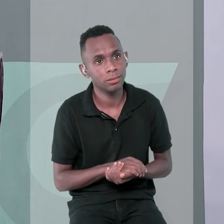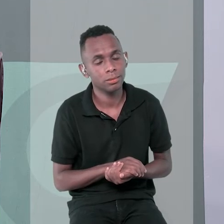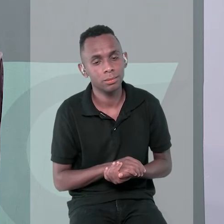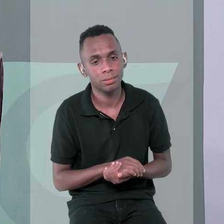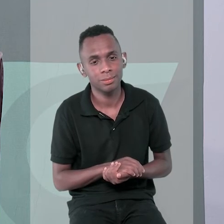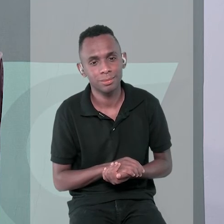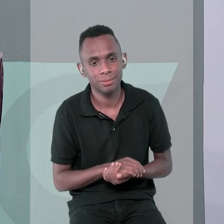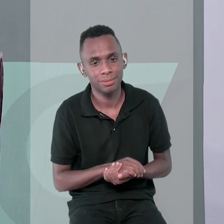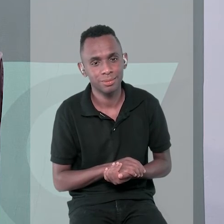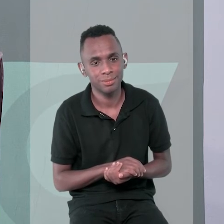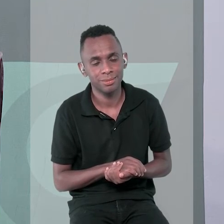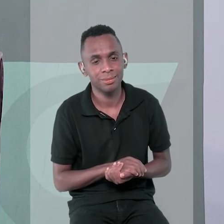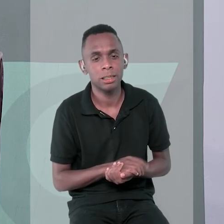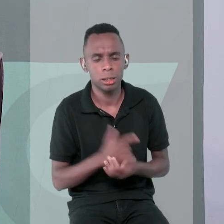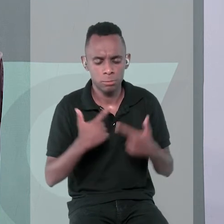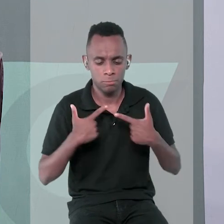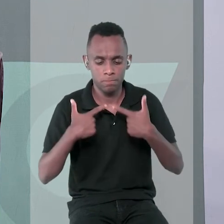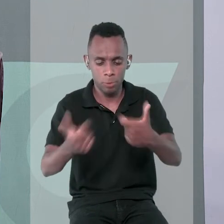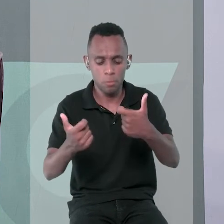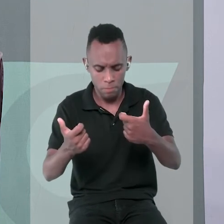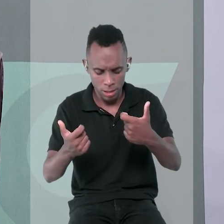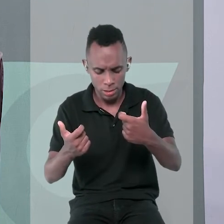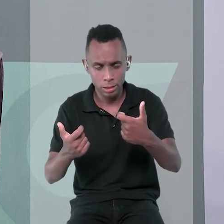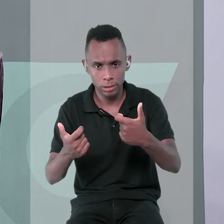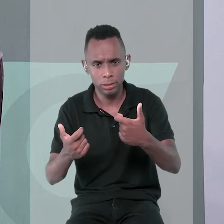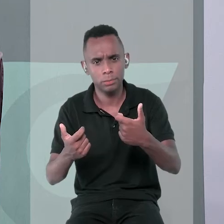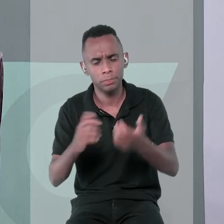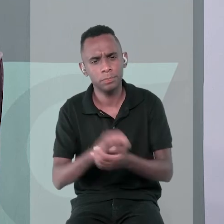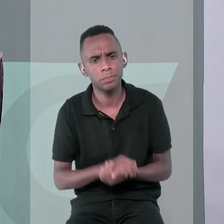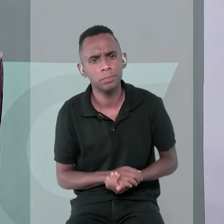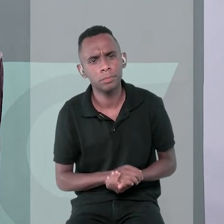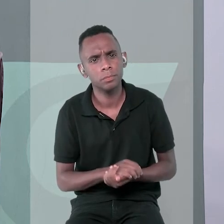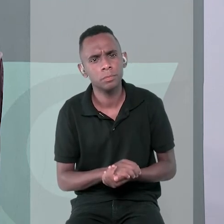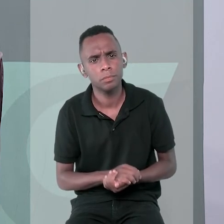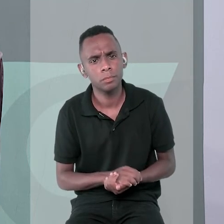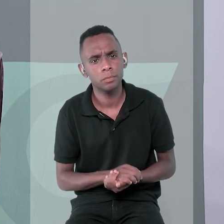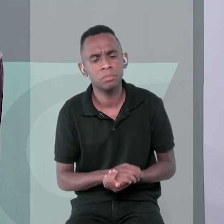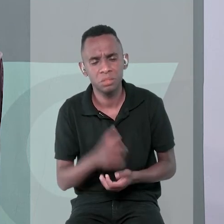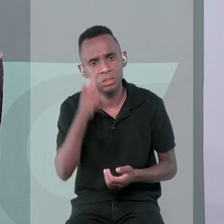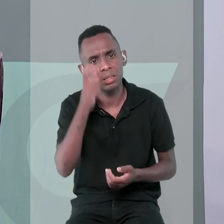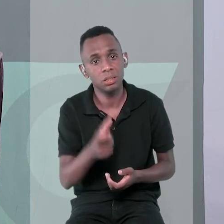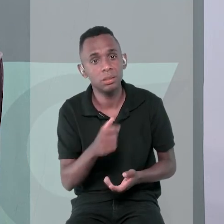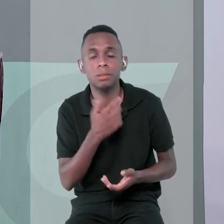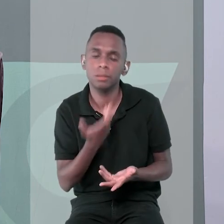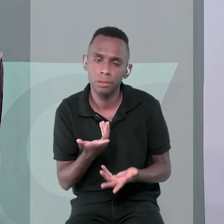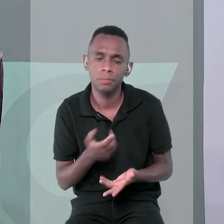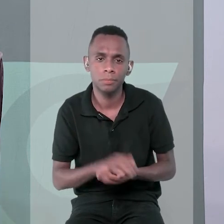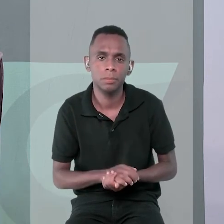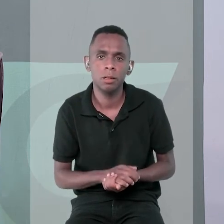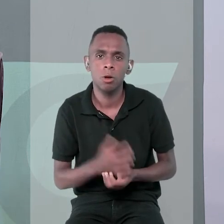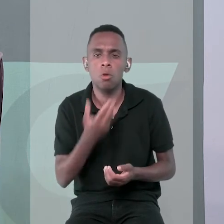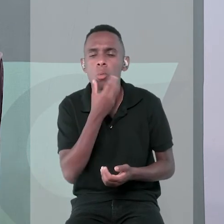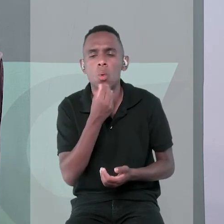aí, teve uma batalha, inclusive, que ela, foi muito interessante, que aí veio